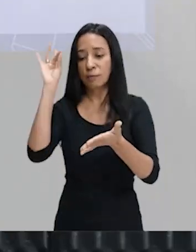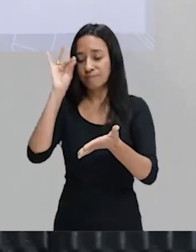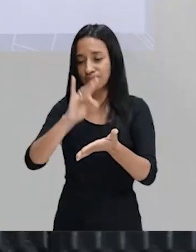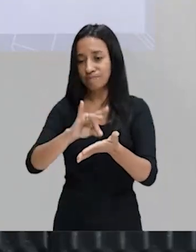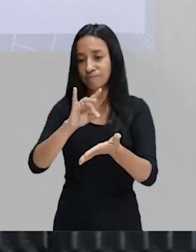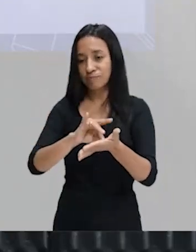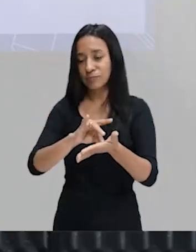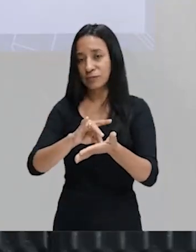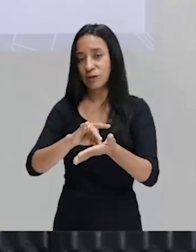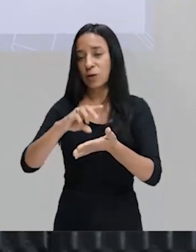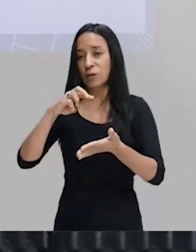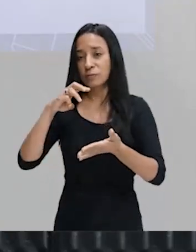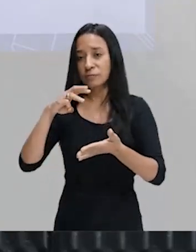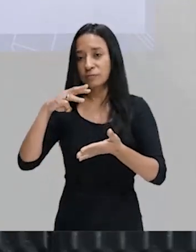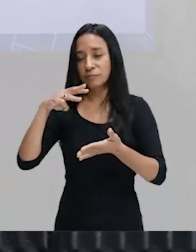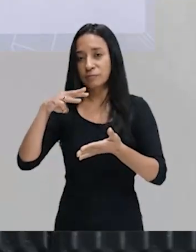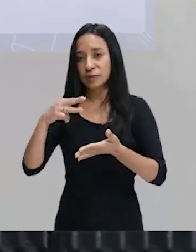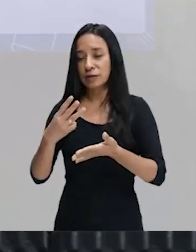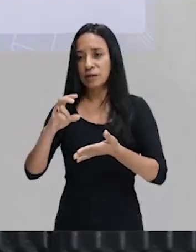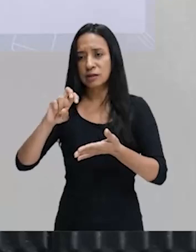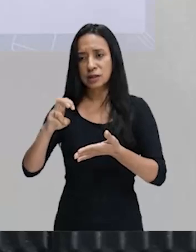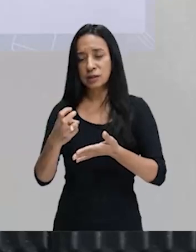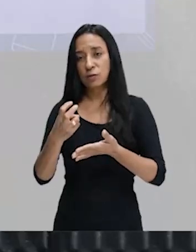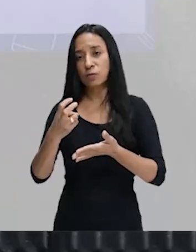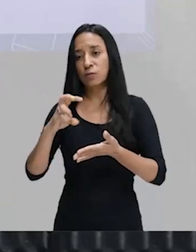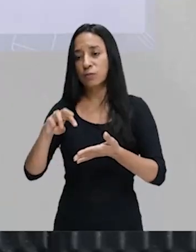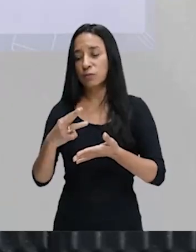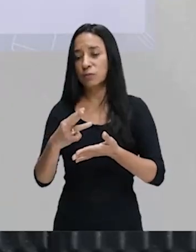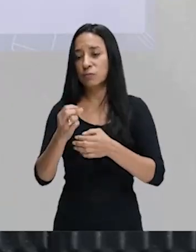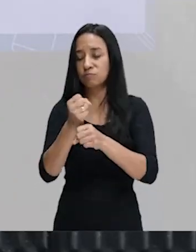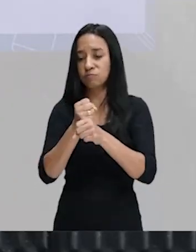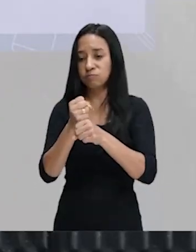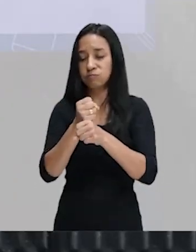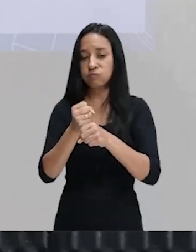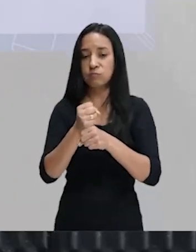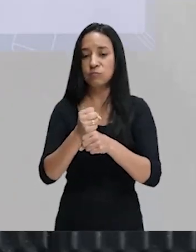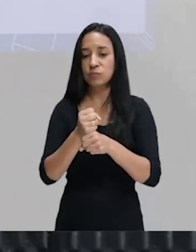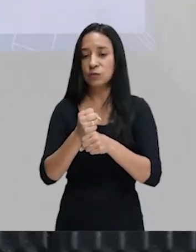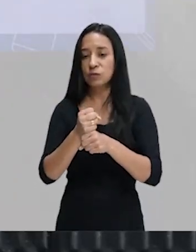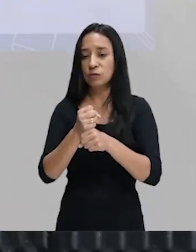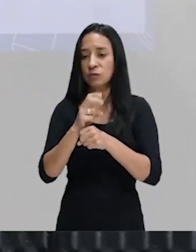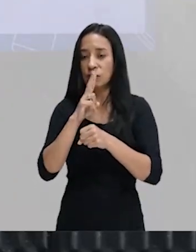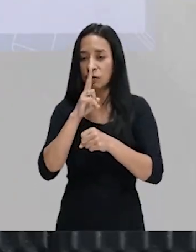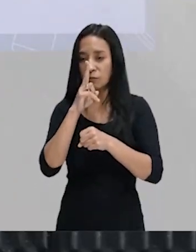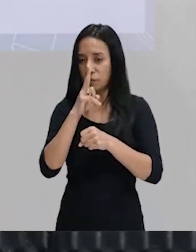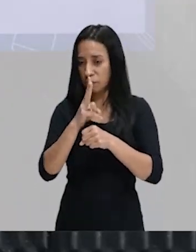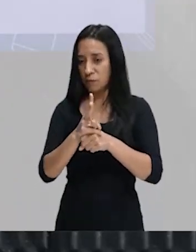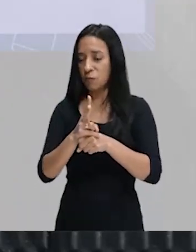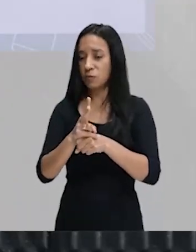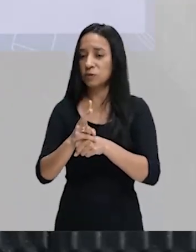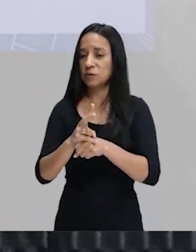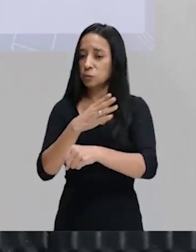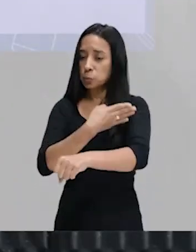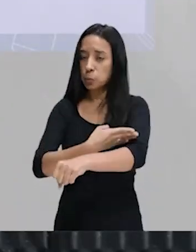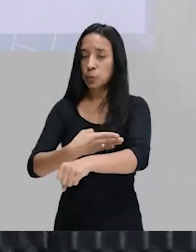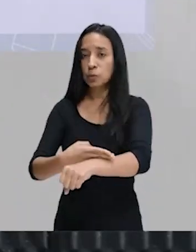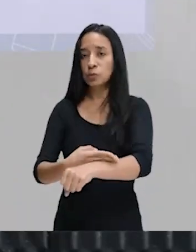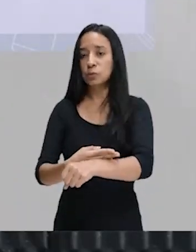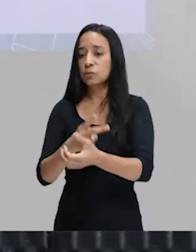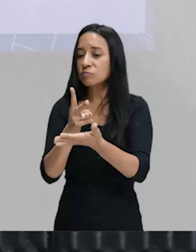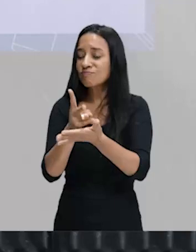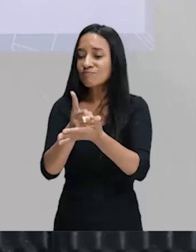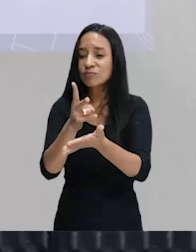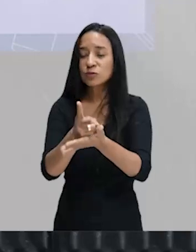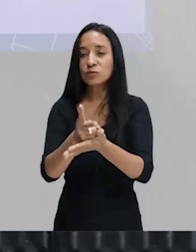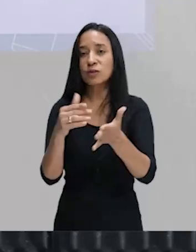de 3, 5 mil anos, ok? Então, a força da tradição faz com que esse modelo persista até os dias de